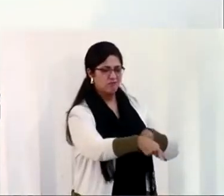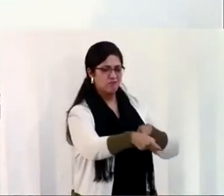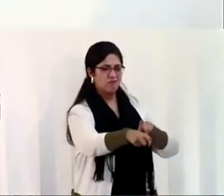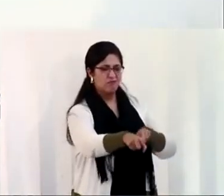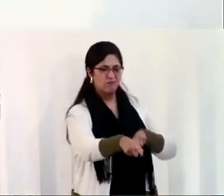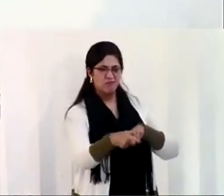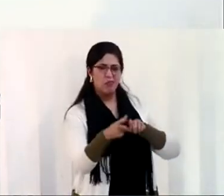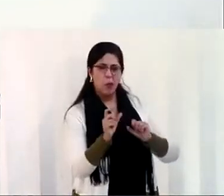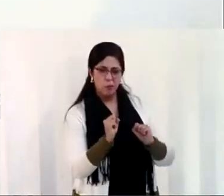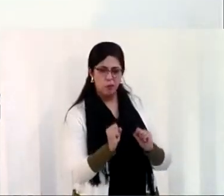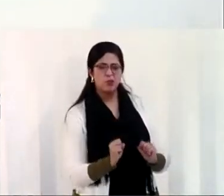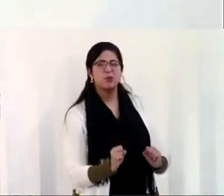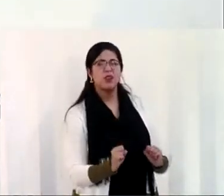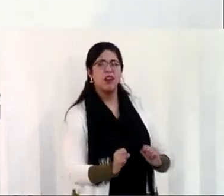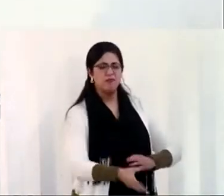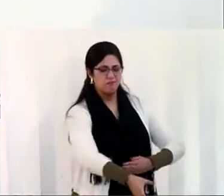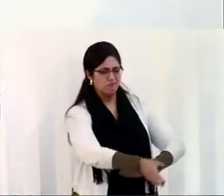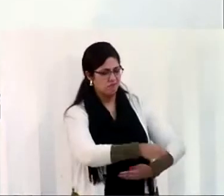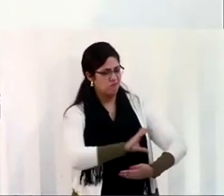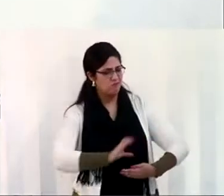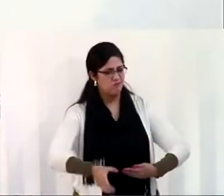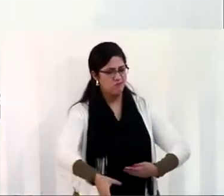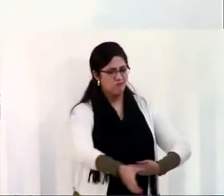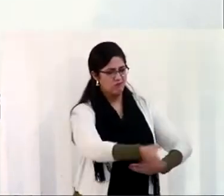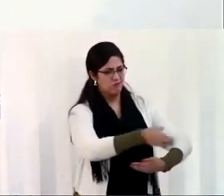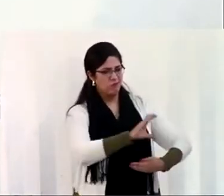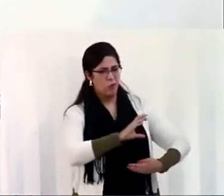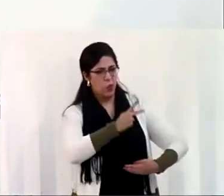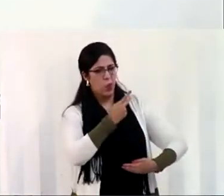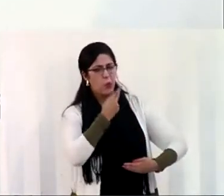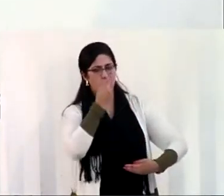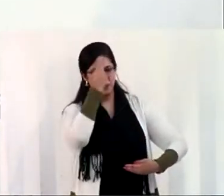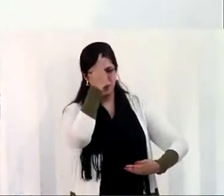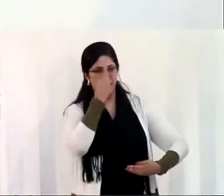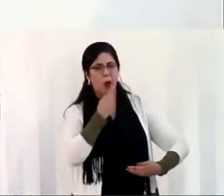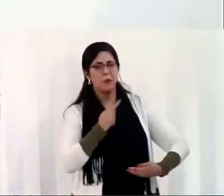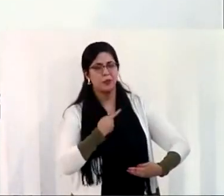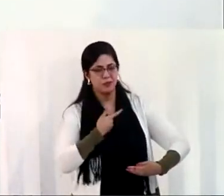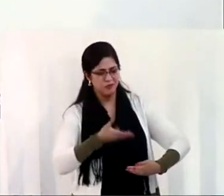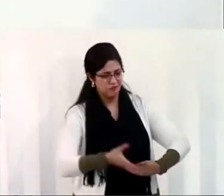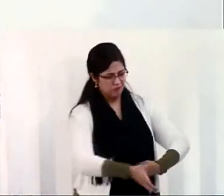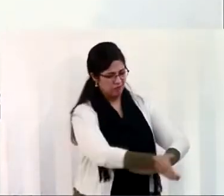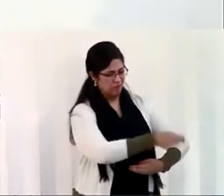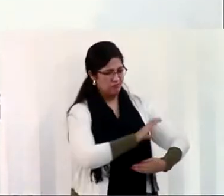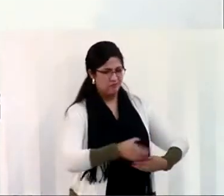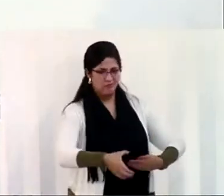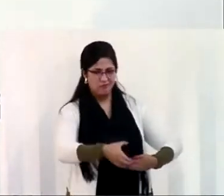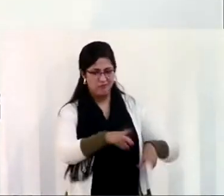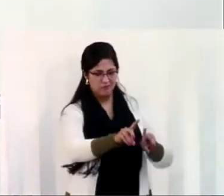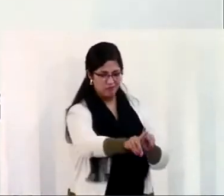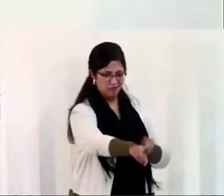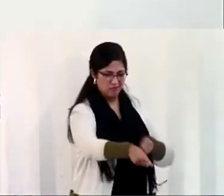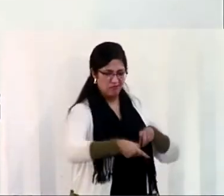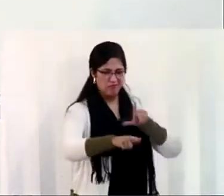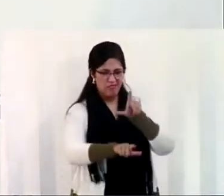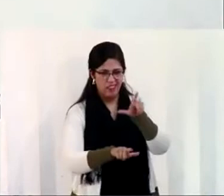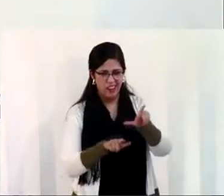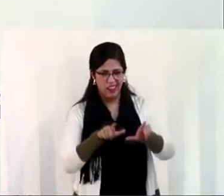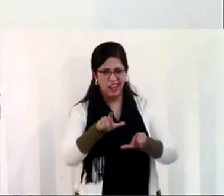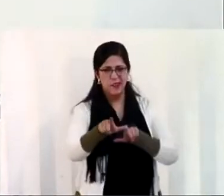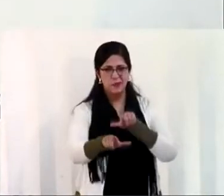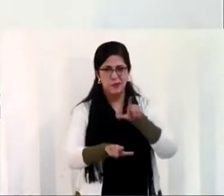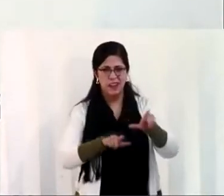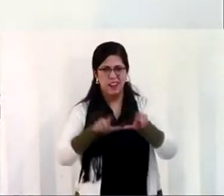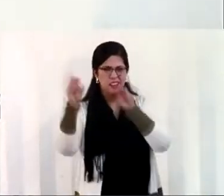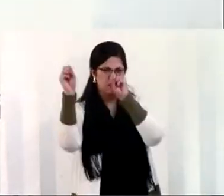Deus, quando eles não tiveram de depender tanto do maná, quando eles não tiveram mais de depender tanto de uma ação